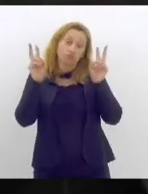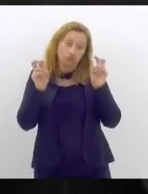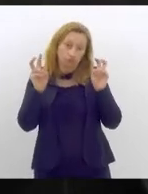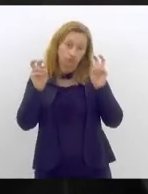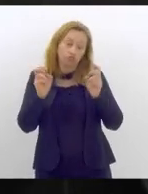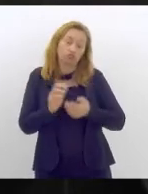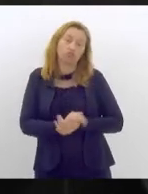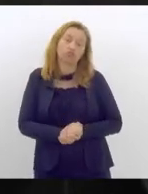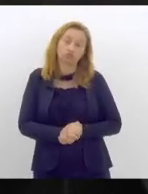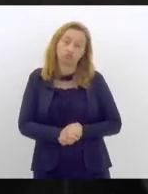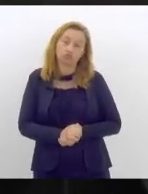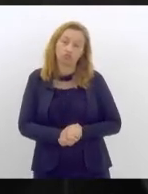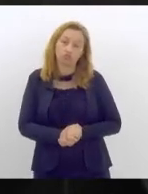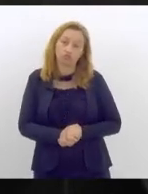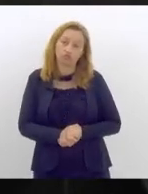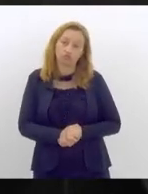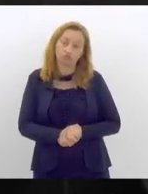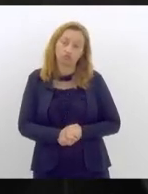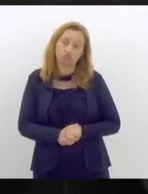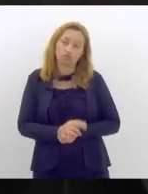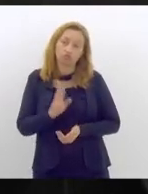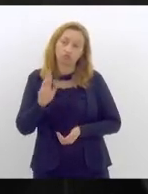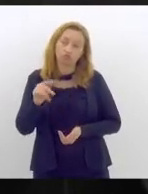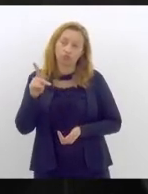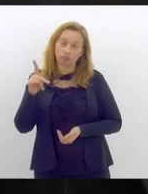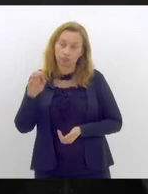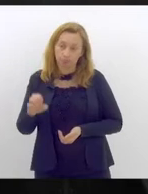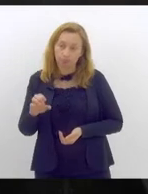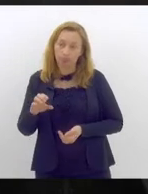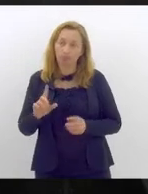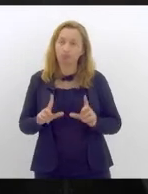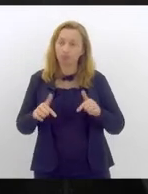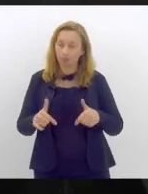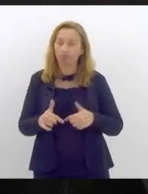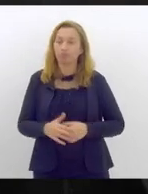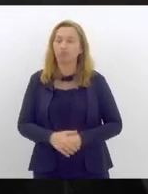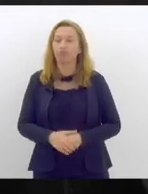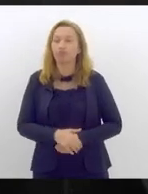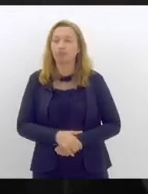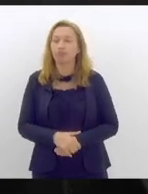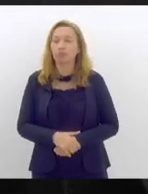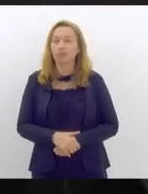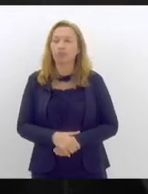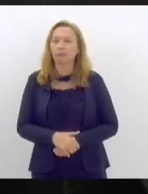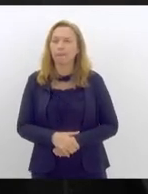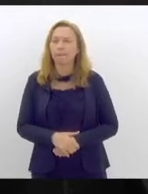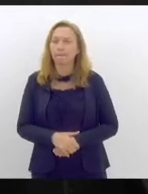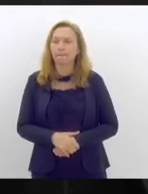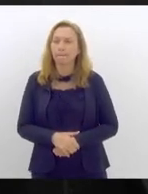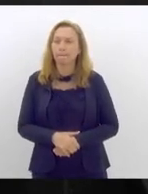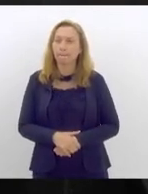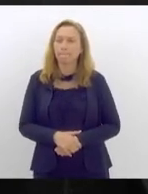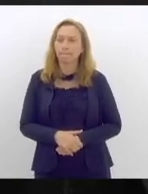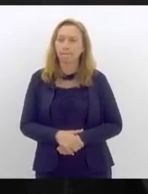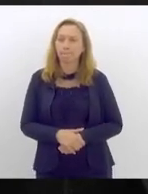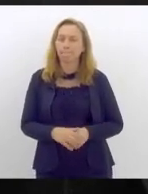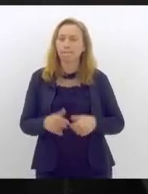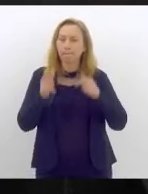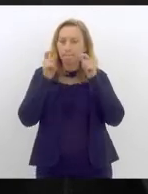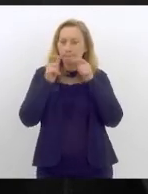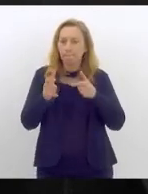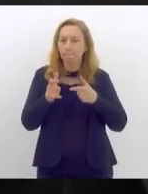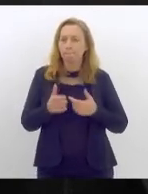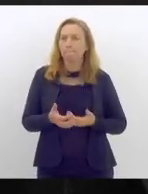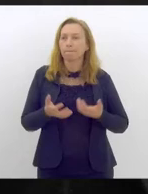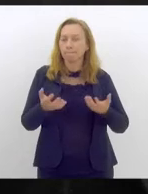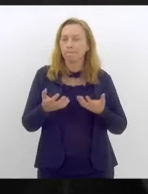giram em torno dando peque nesse caso nesse tipo de ação me chama atenção e eu quero que